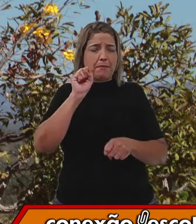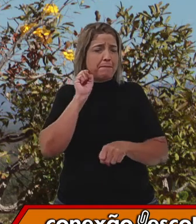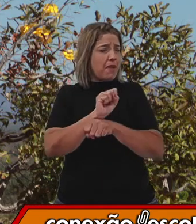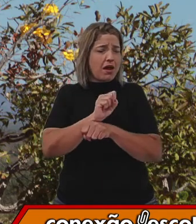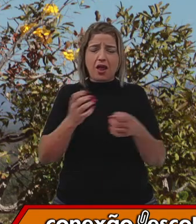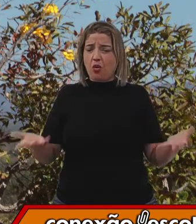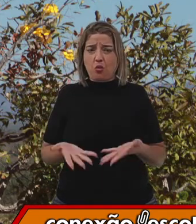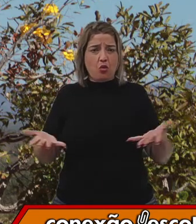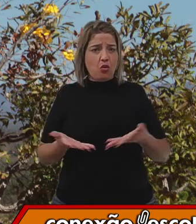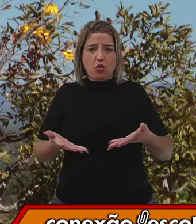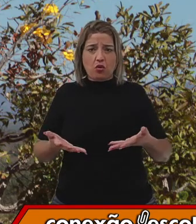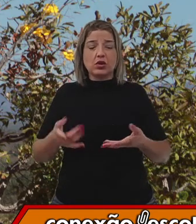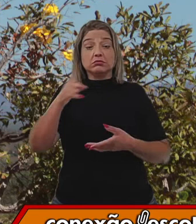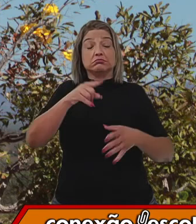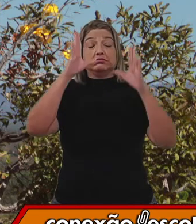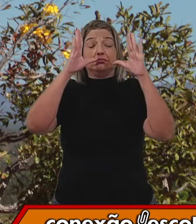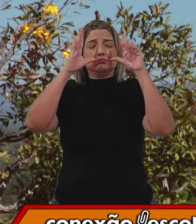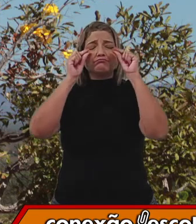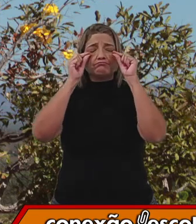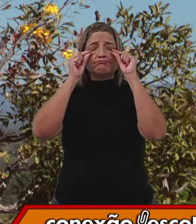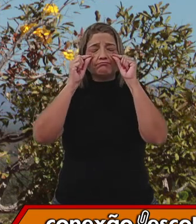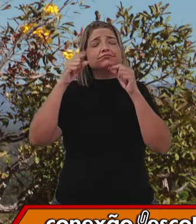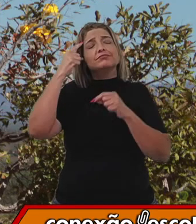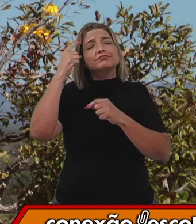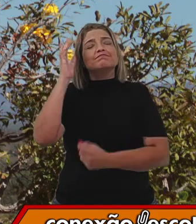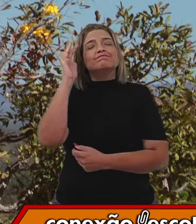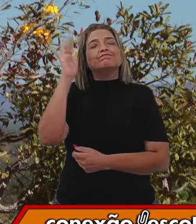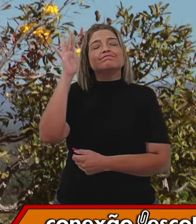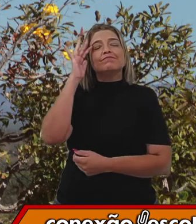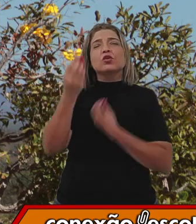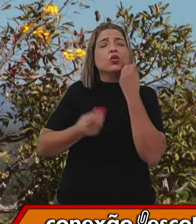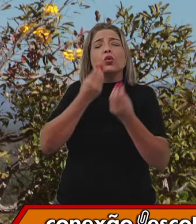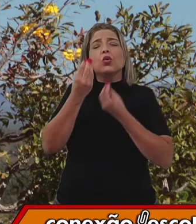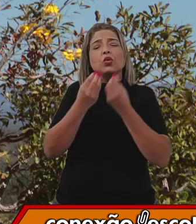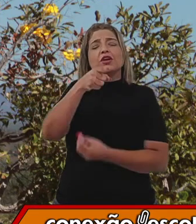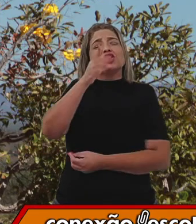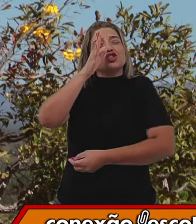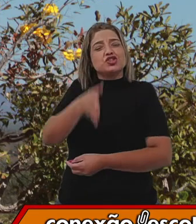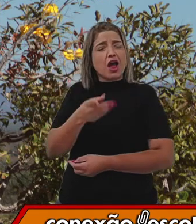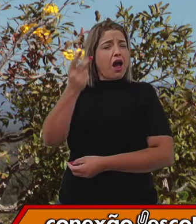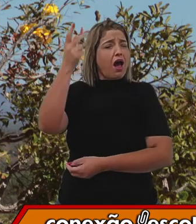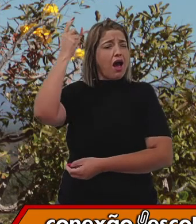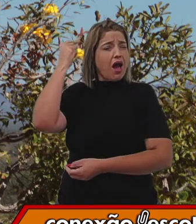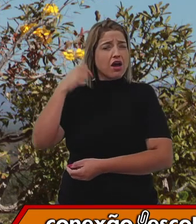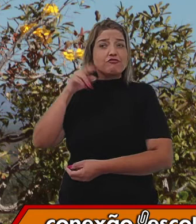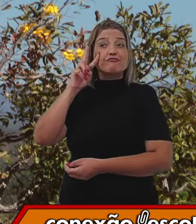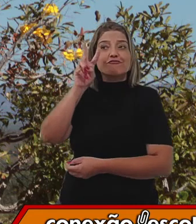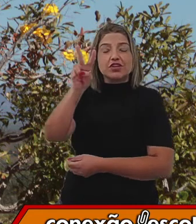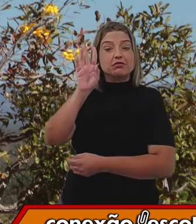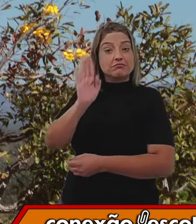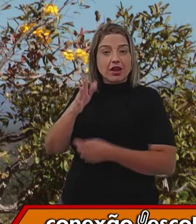fazendo. Feche seus olhinhos e procure se lembrar se você já assistiu uma apresentação